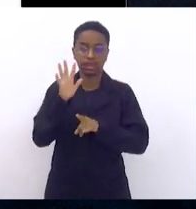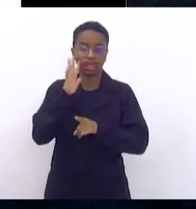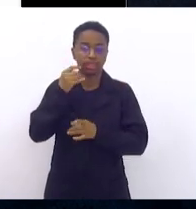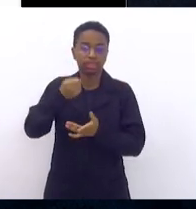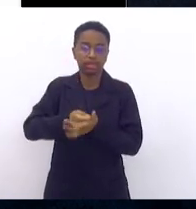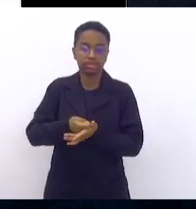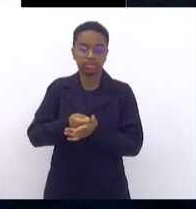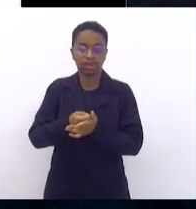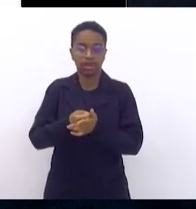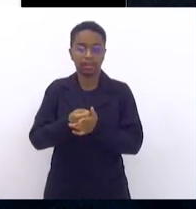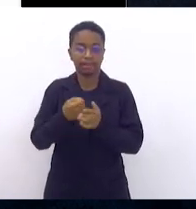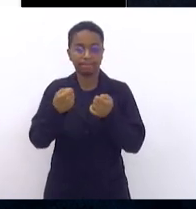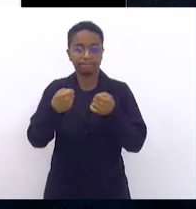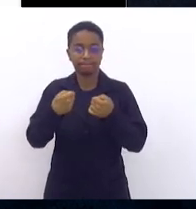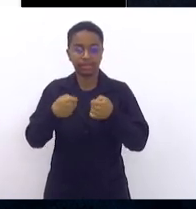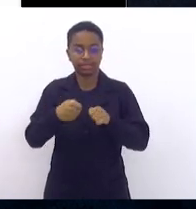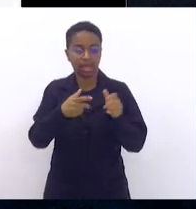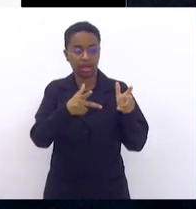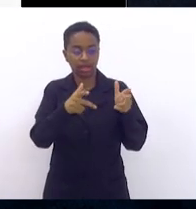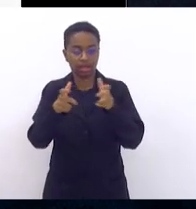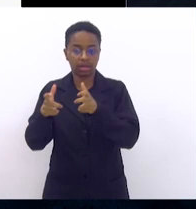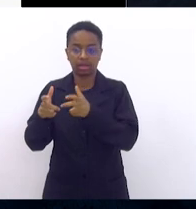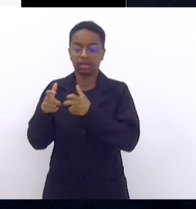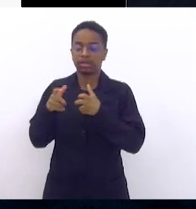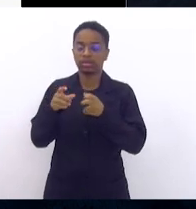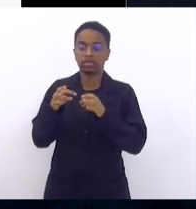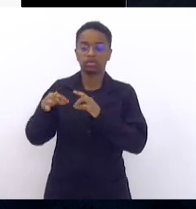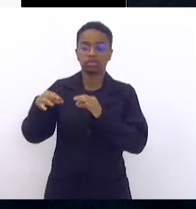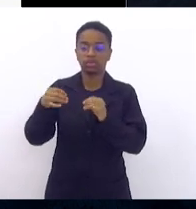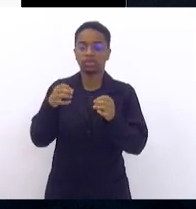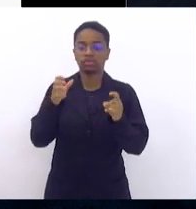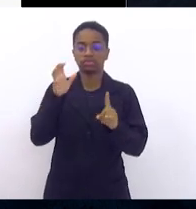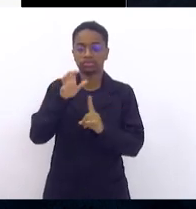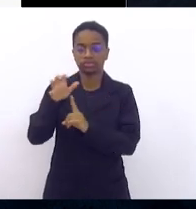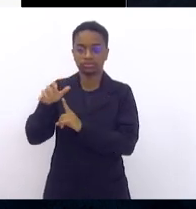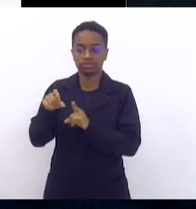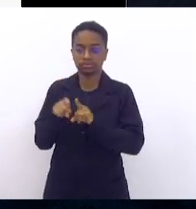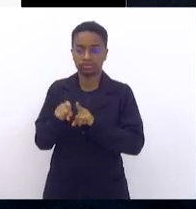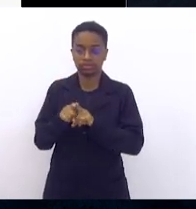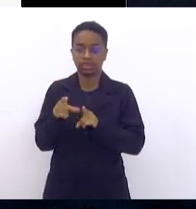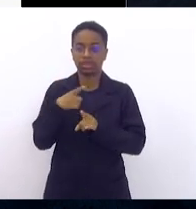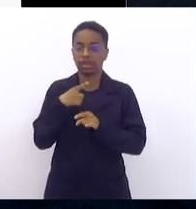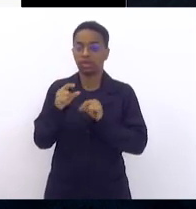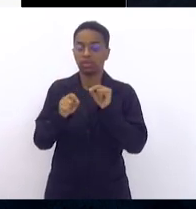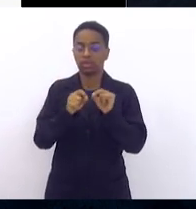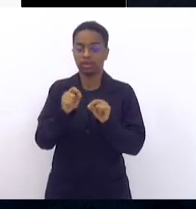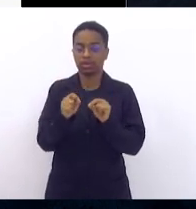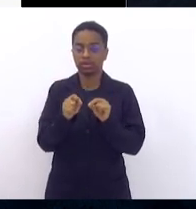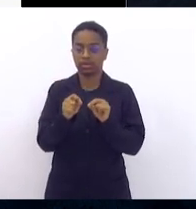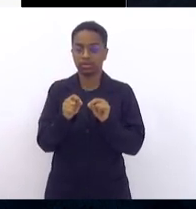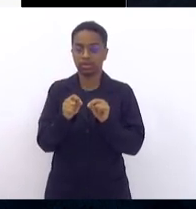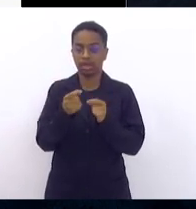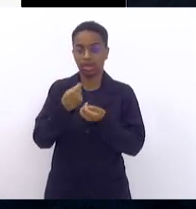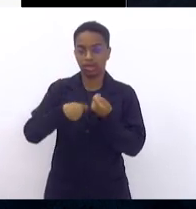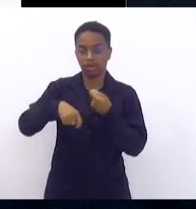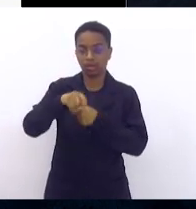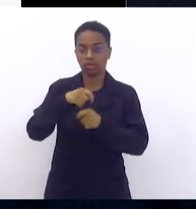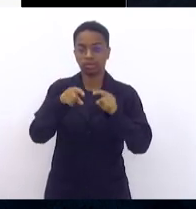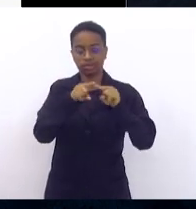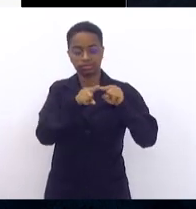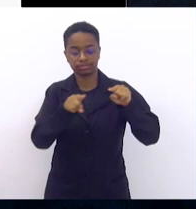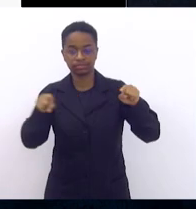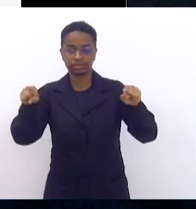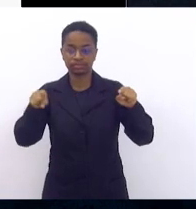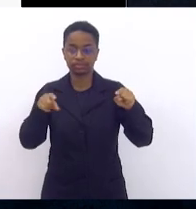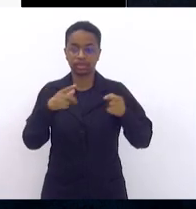decisão olhando todos os impactos aí o próximo slide e todos esses impactos estão baseados numa economia que é linear